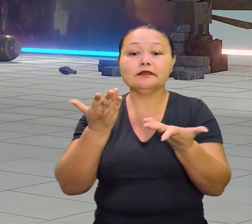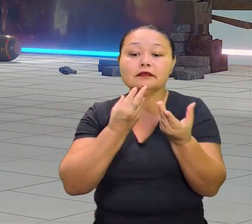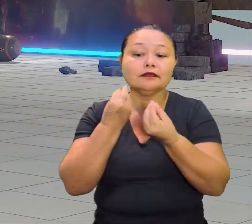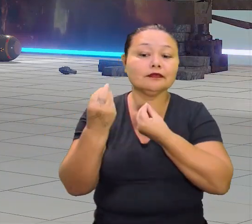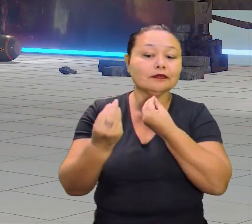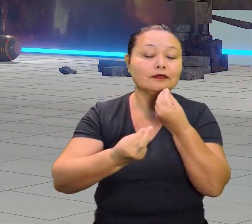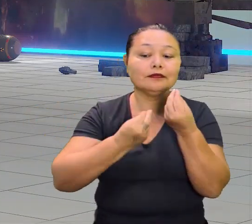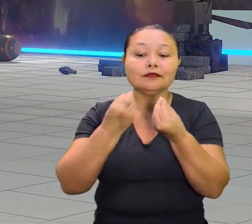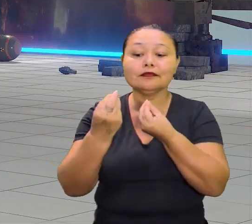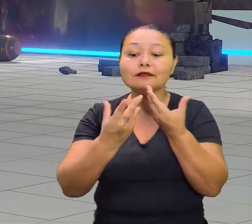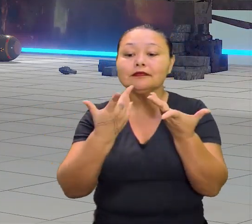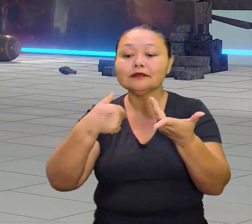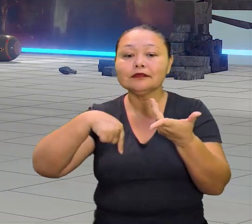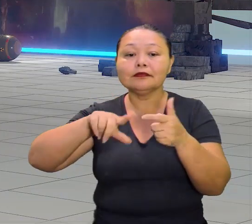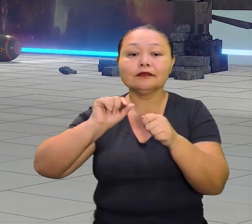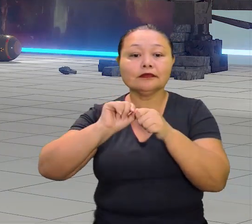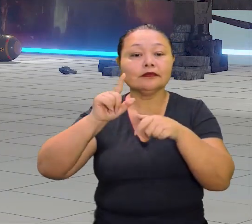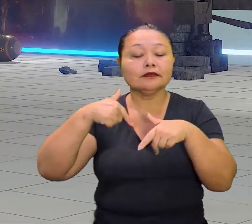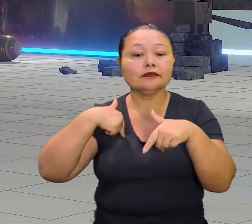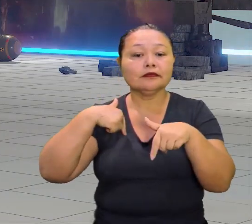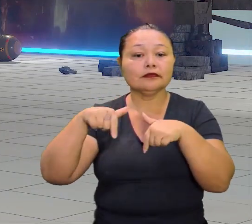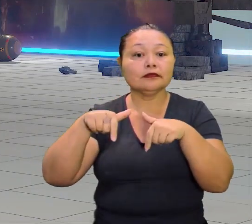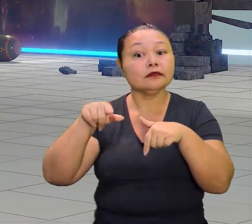que eu consigo trabalhar? Vai ser assim.